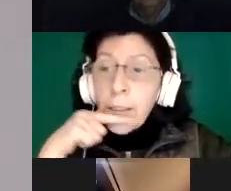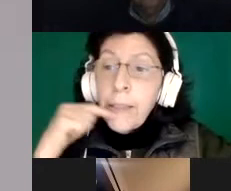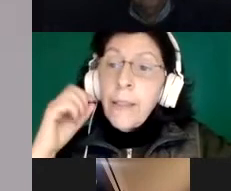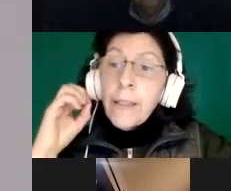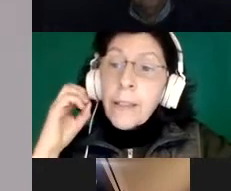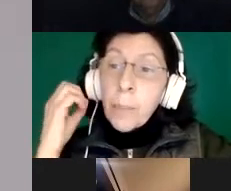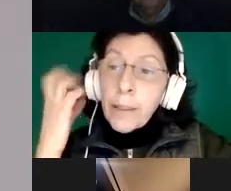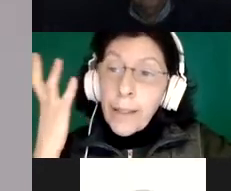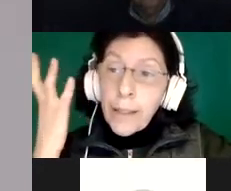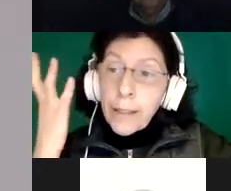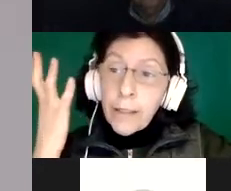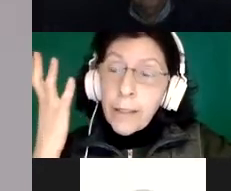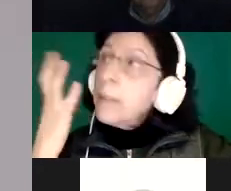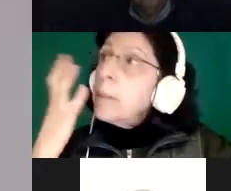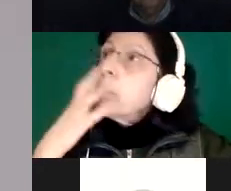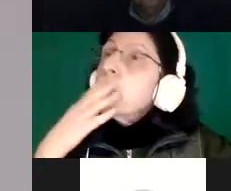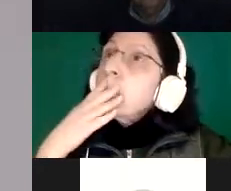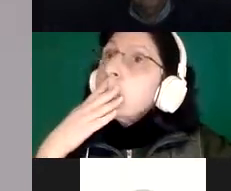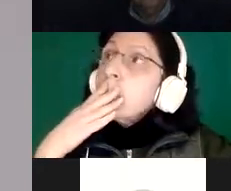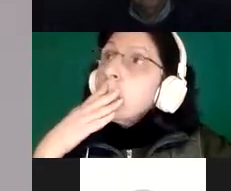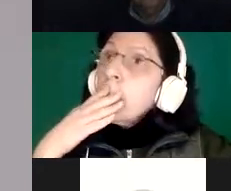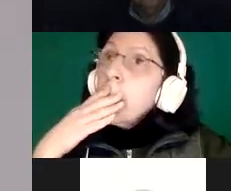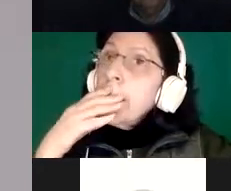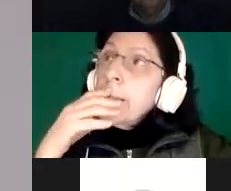disse, respeitar